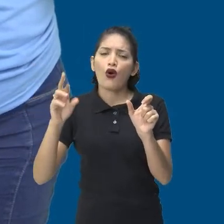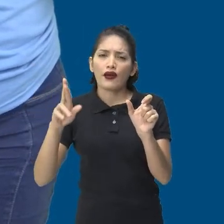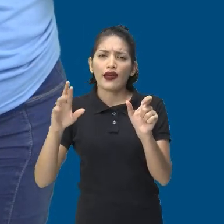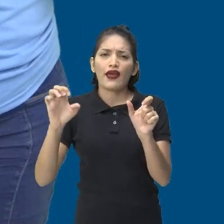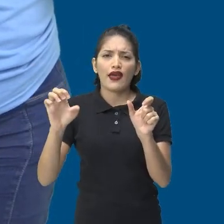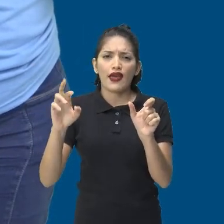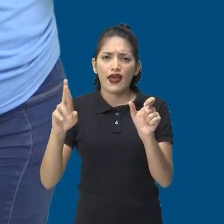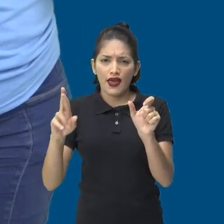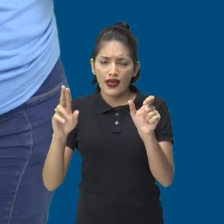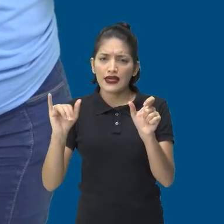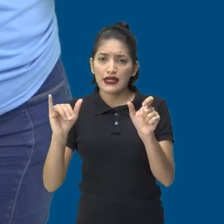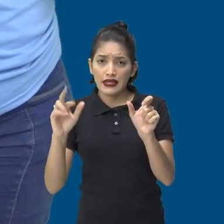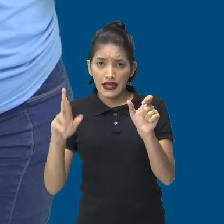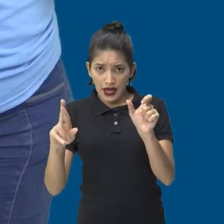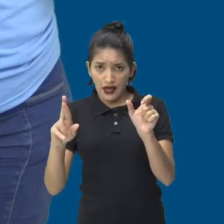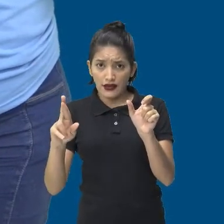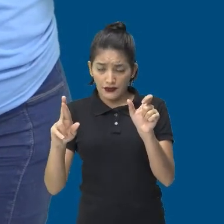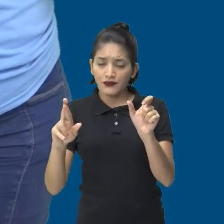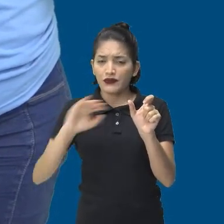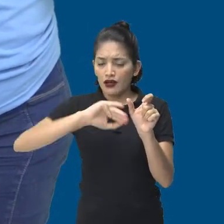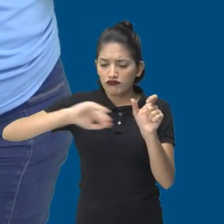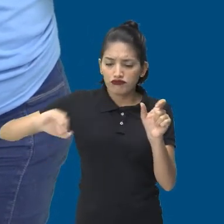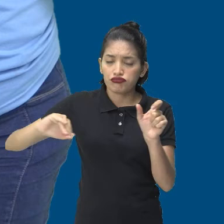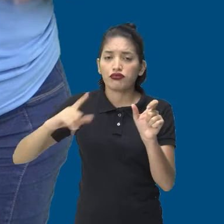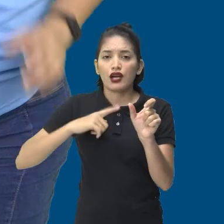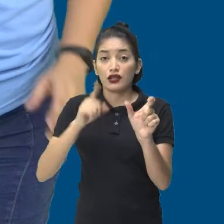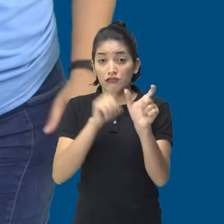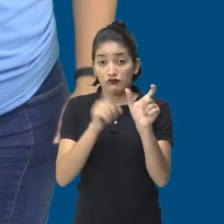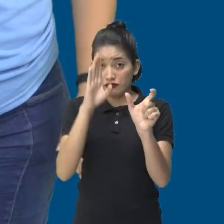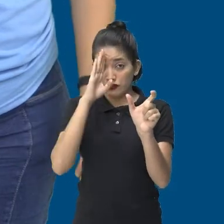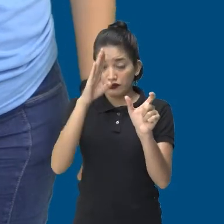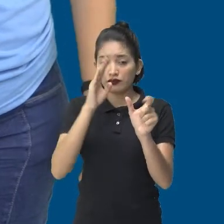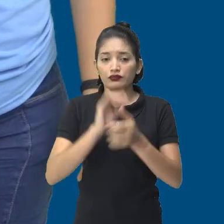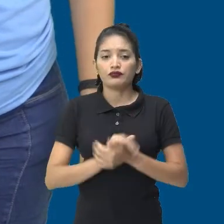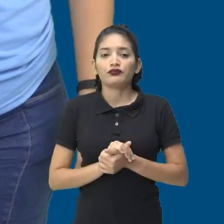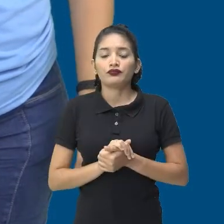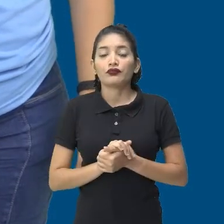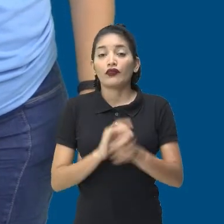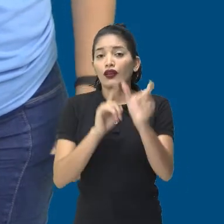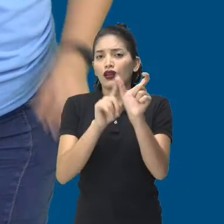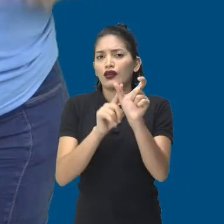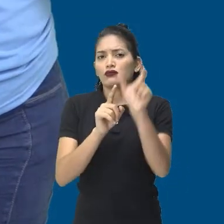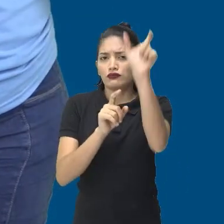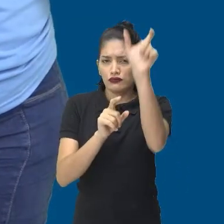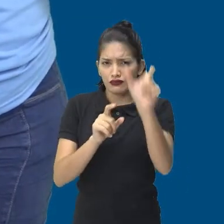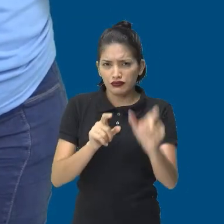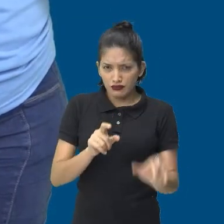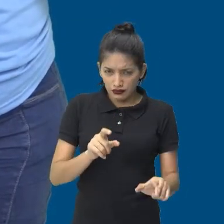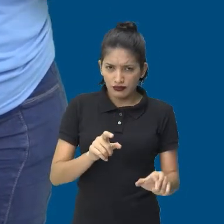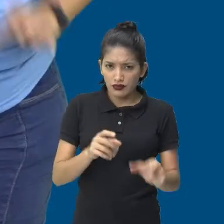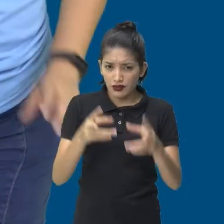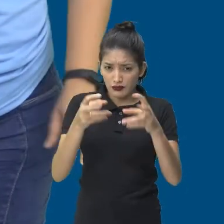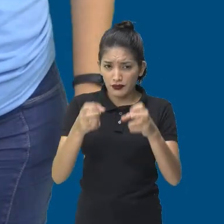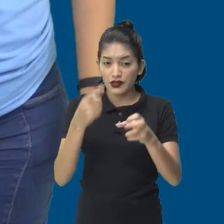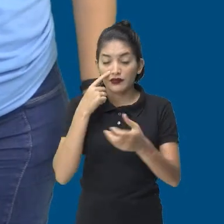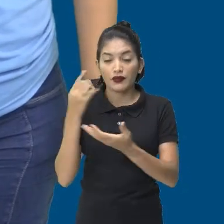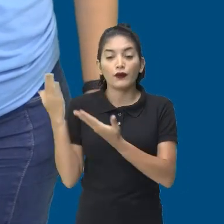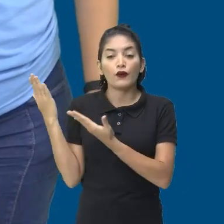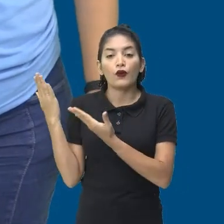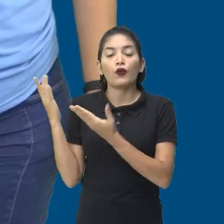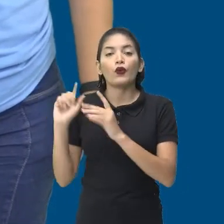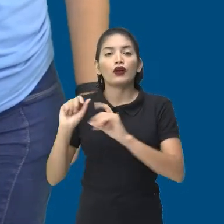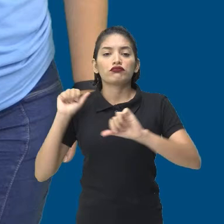ou ER, ou IR. E aí nós temos o radical. E esse radical que vocês estão vendo que estão até em azul, eles